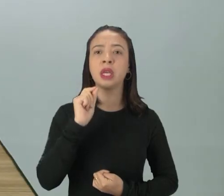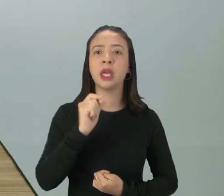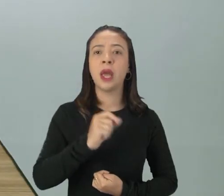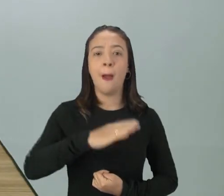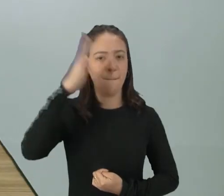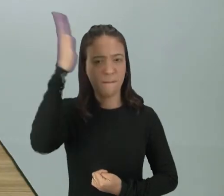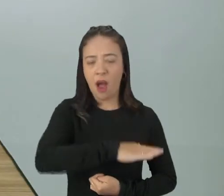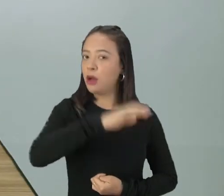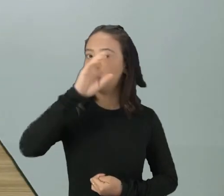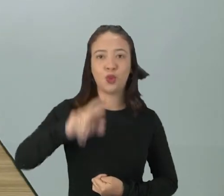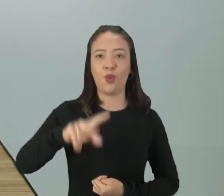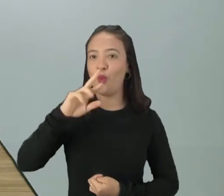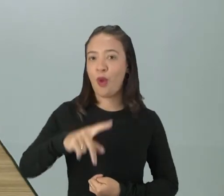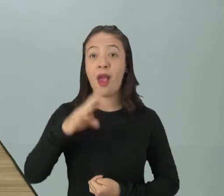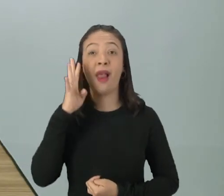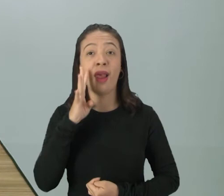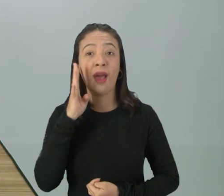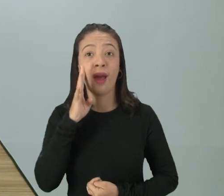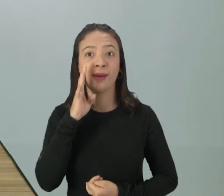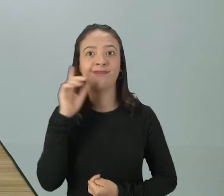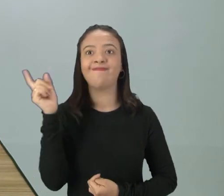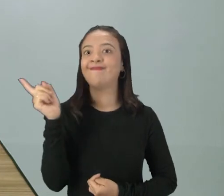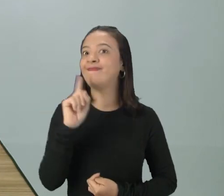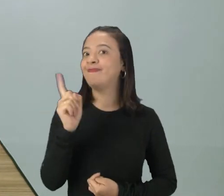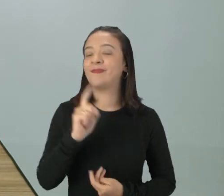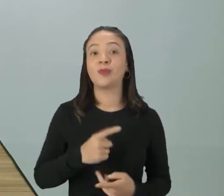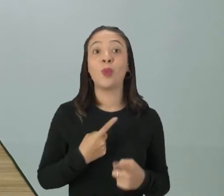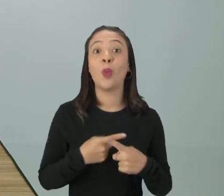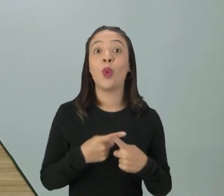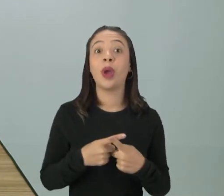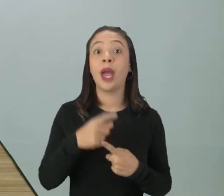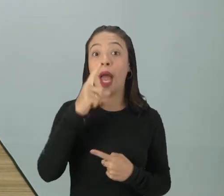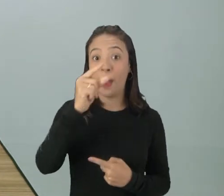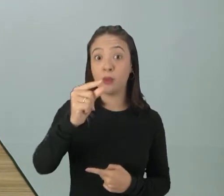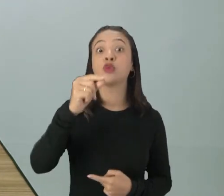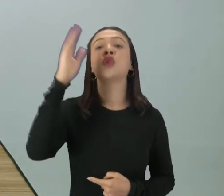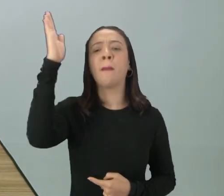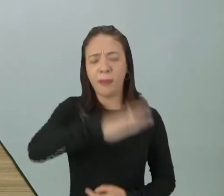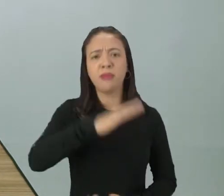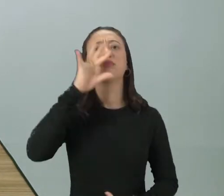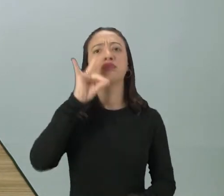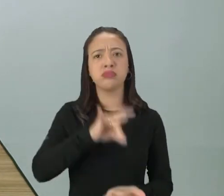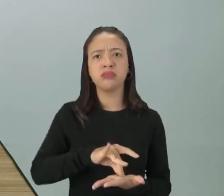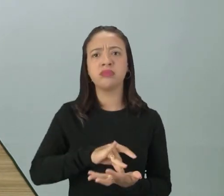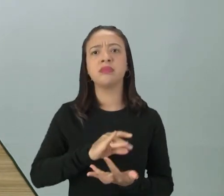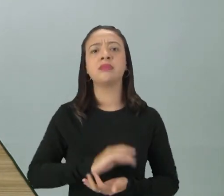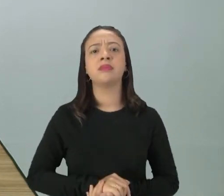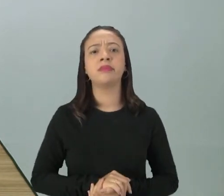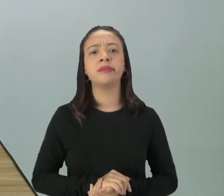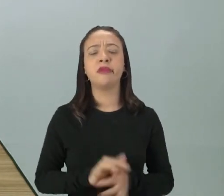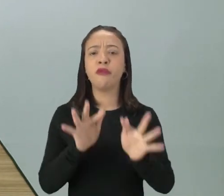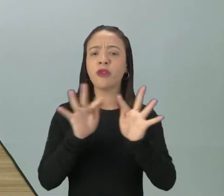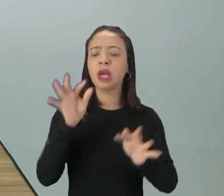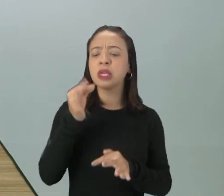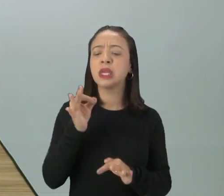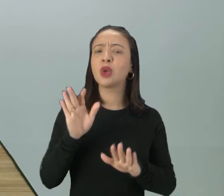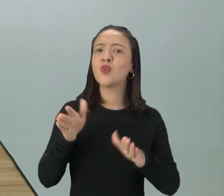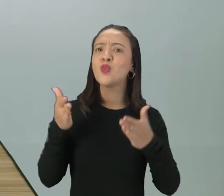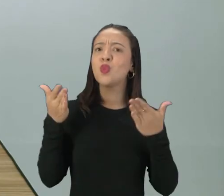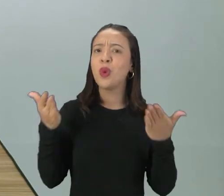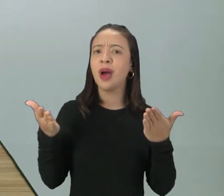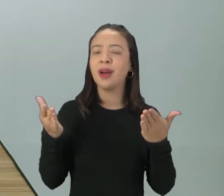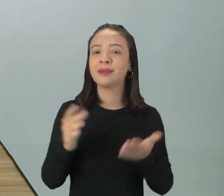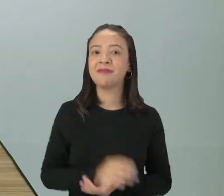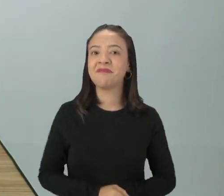malvada. A história nos conta que a bruxa era malvada sim. Então, qual é a frase correta? Se